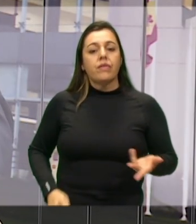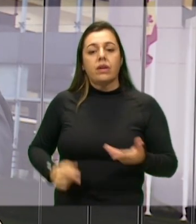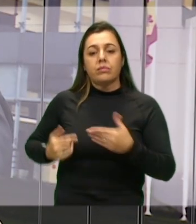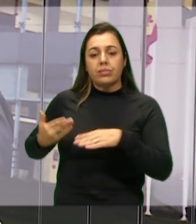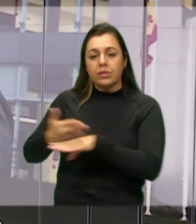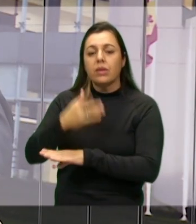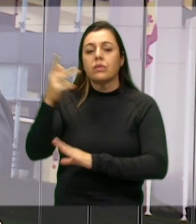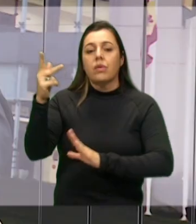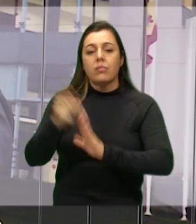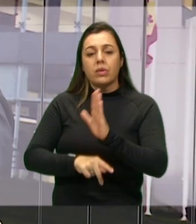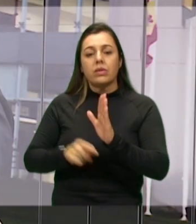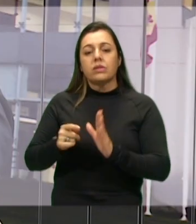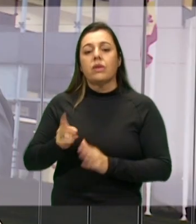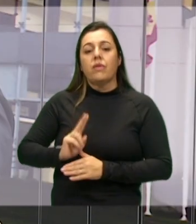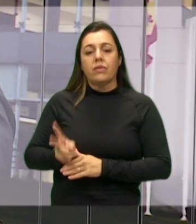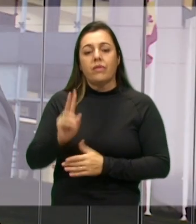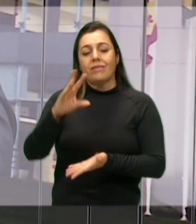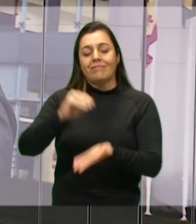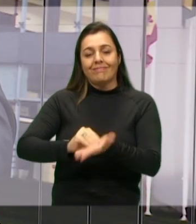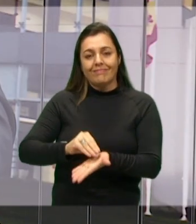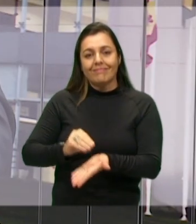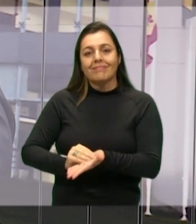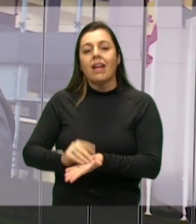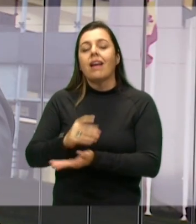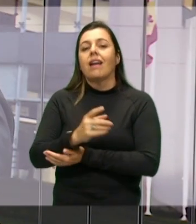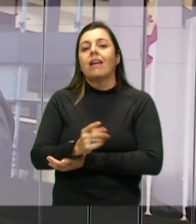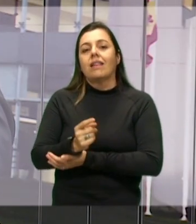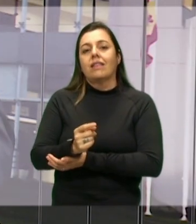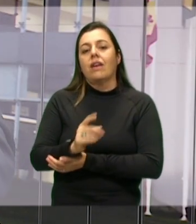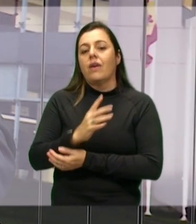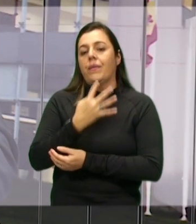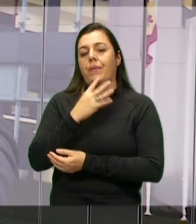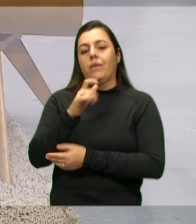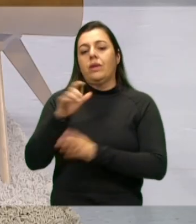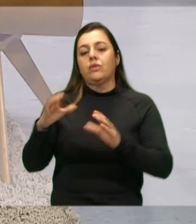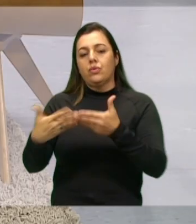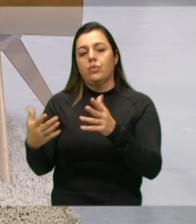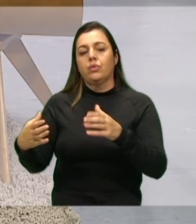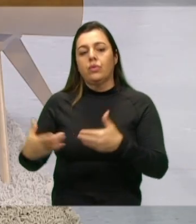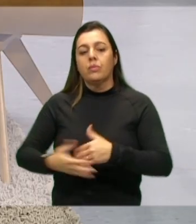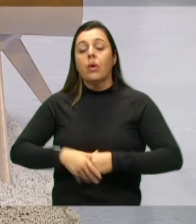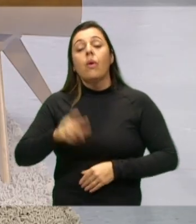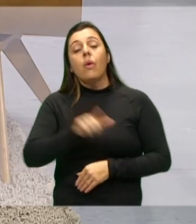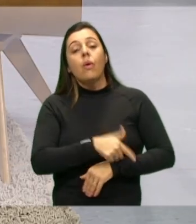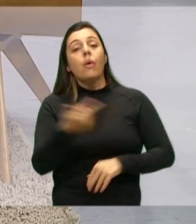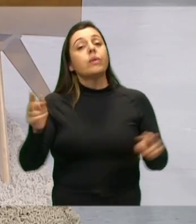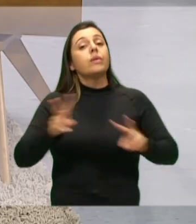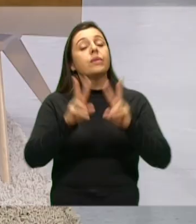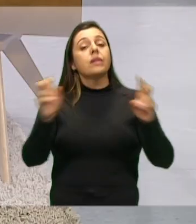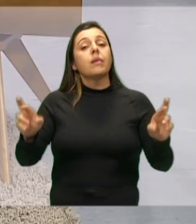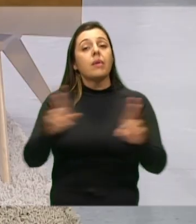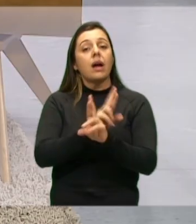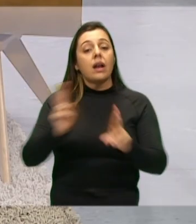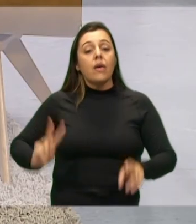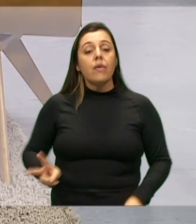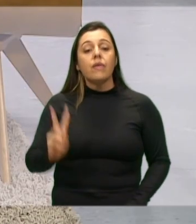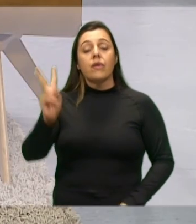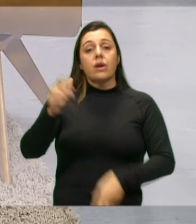esse projeto, trazendo assim desvalorização e desconhecimento junto com a categoria. Bruno, outro assunto com relação à